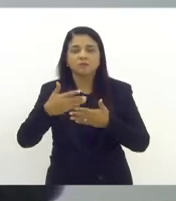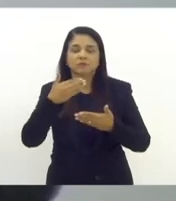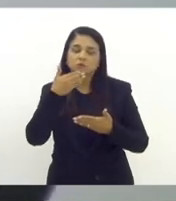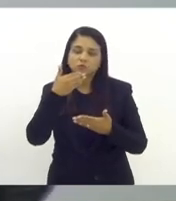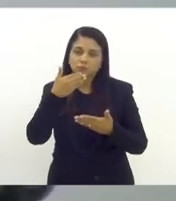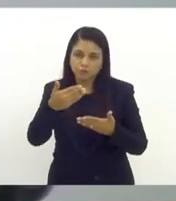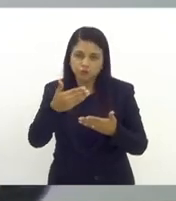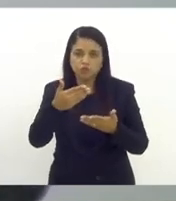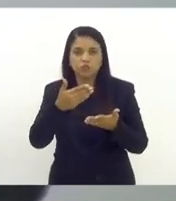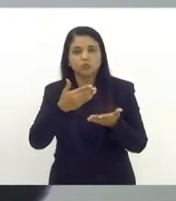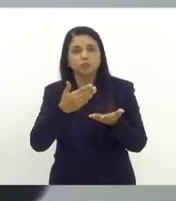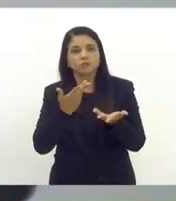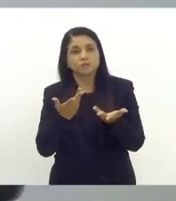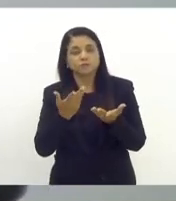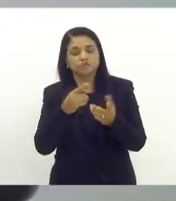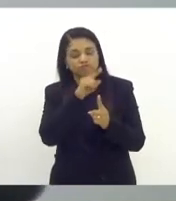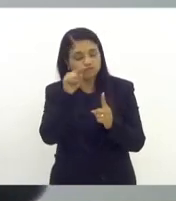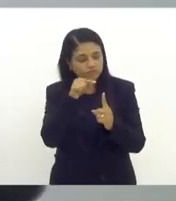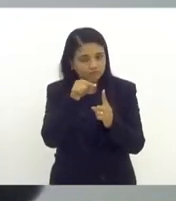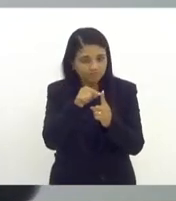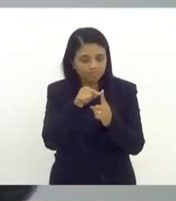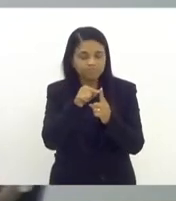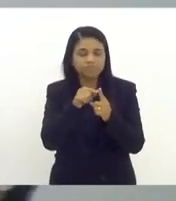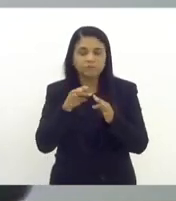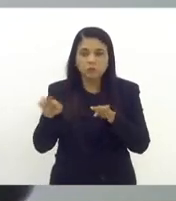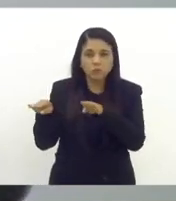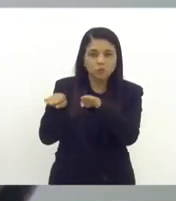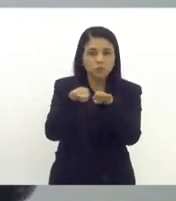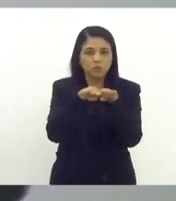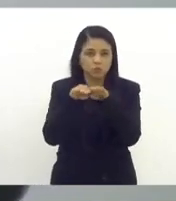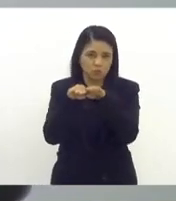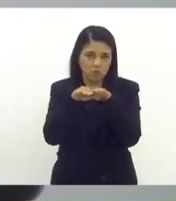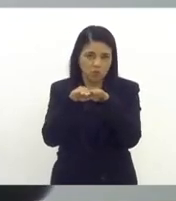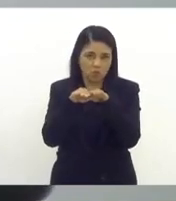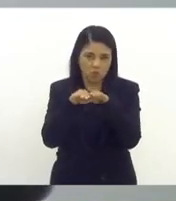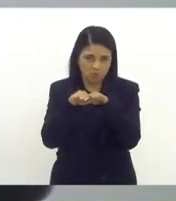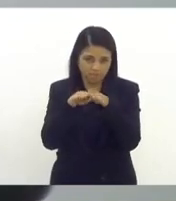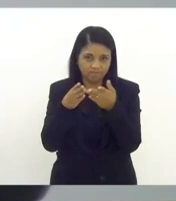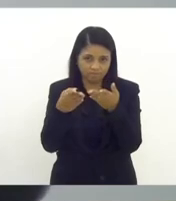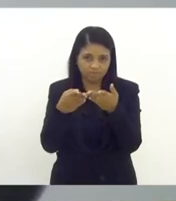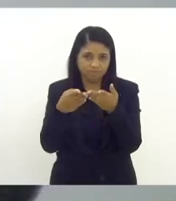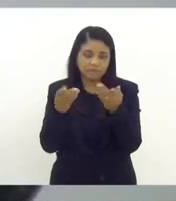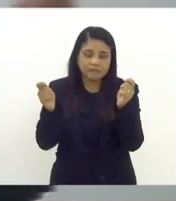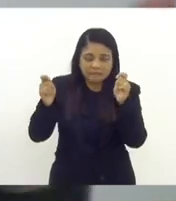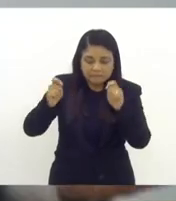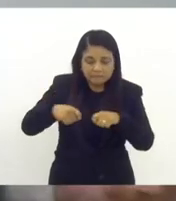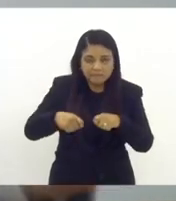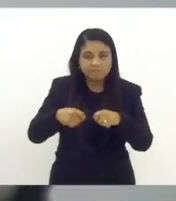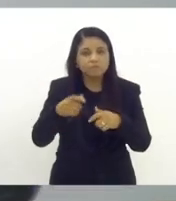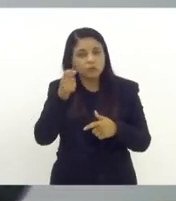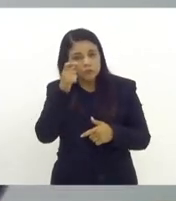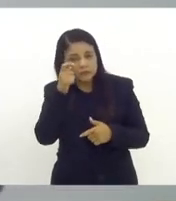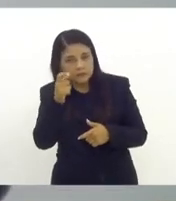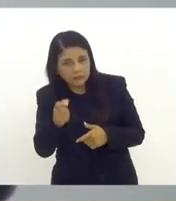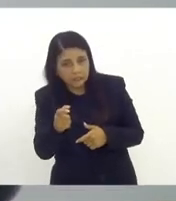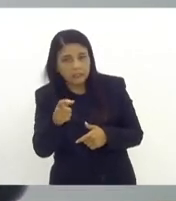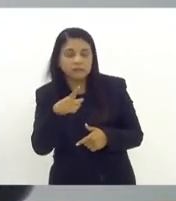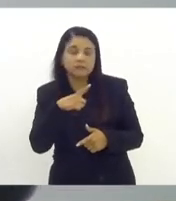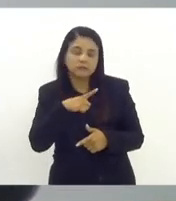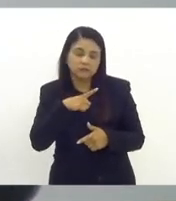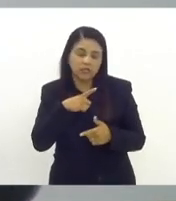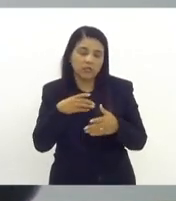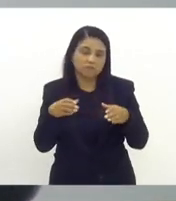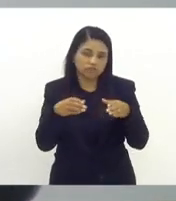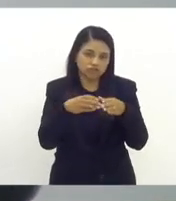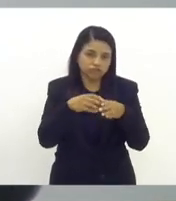pedidos para que chegue a um consenso com todos e a gente possa digamos assim fazer essa harmonia dos interesses da gente realmente